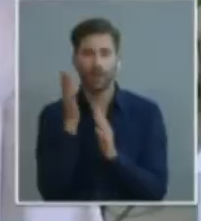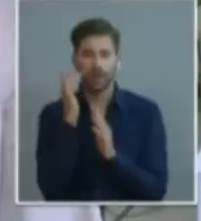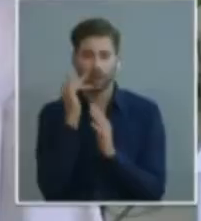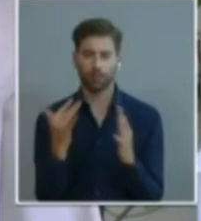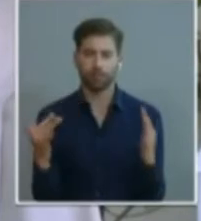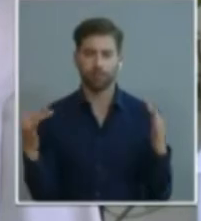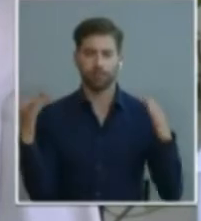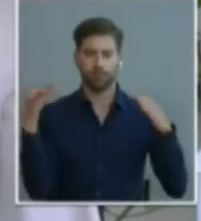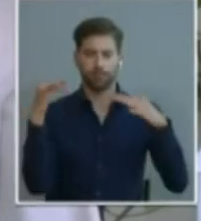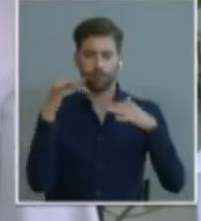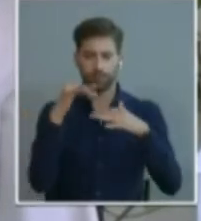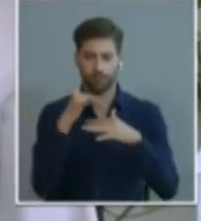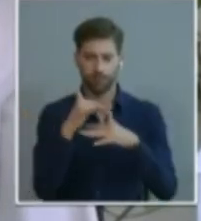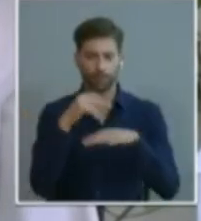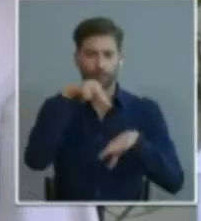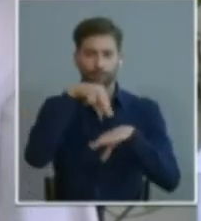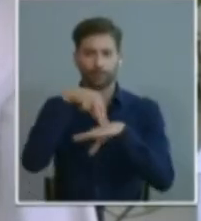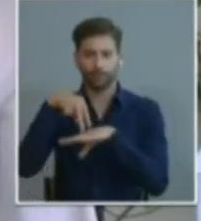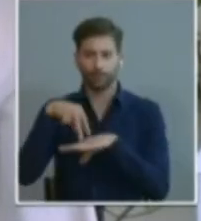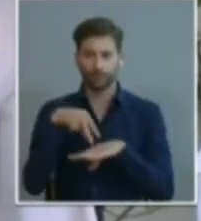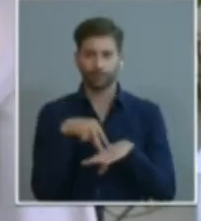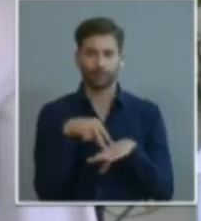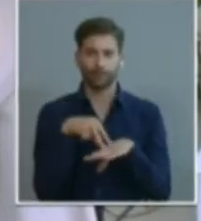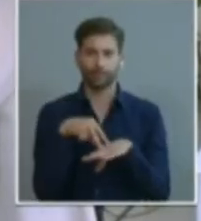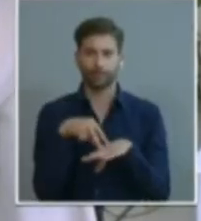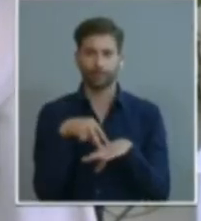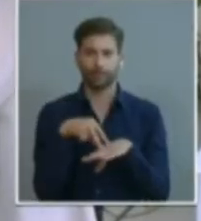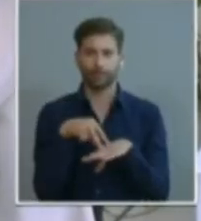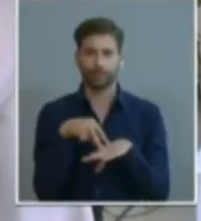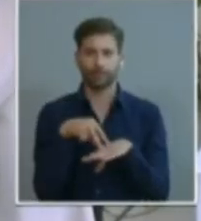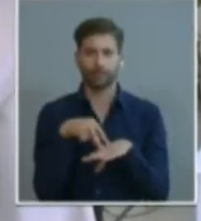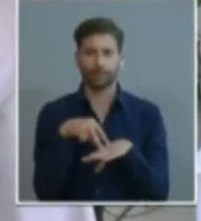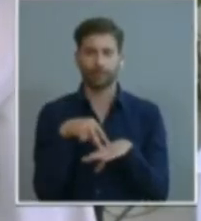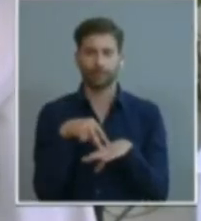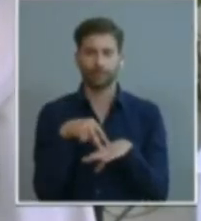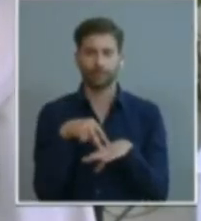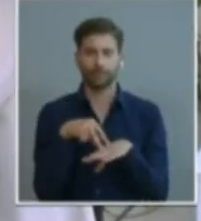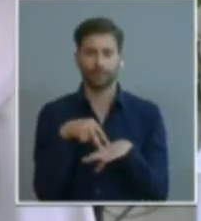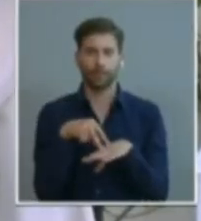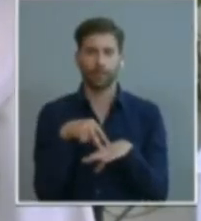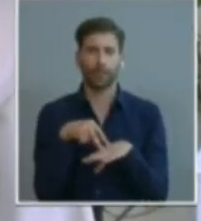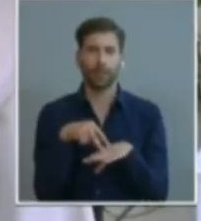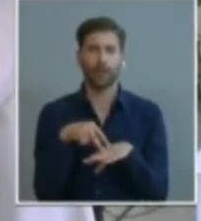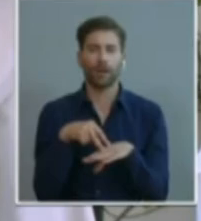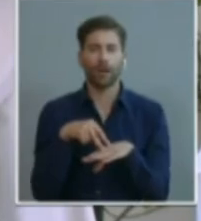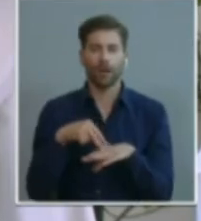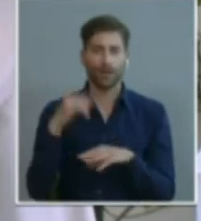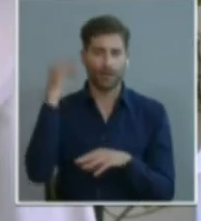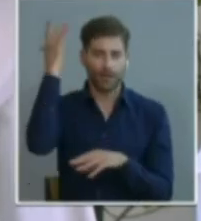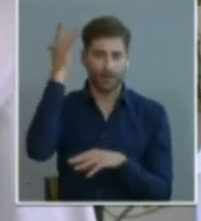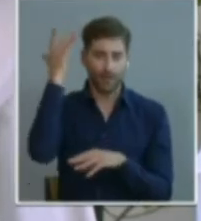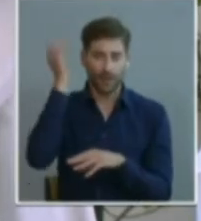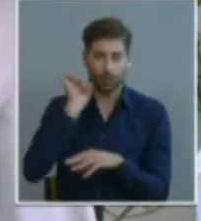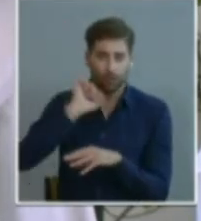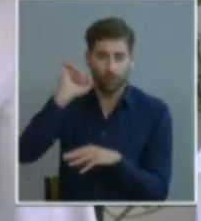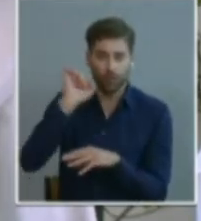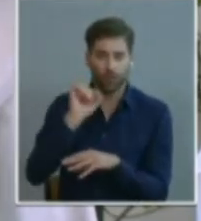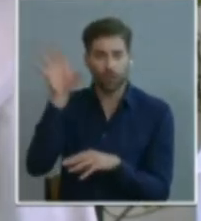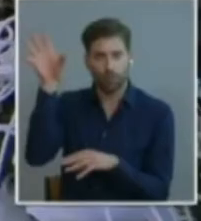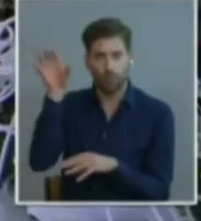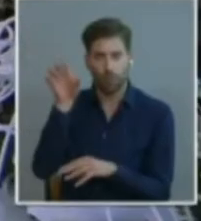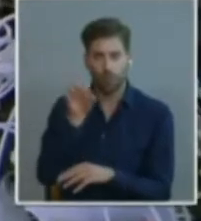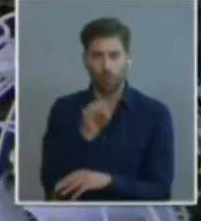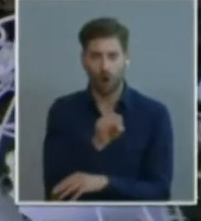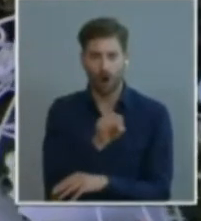presença e trazerem convosco a imagem do vosso padroeiro ou da vossa padroeira,